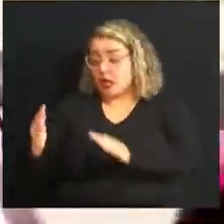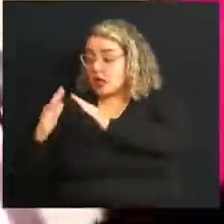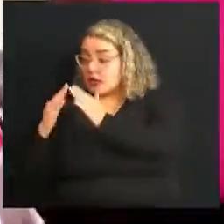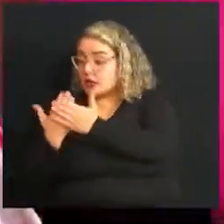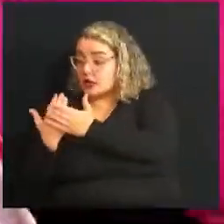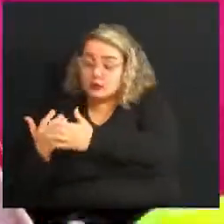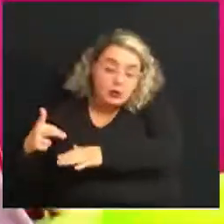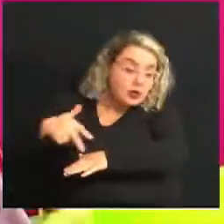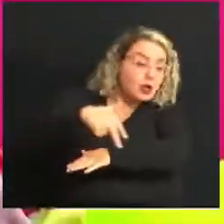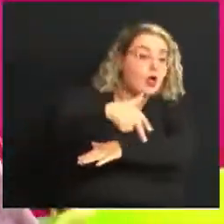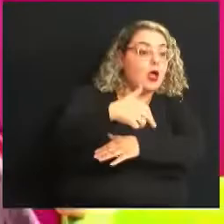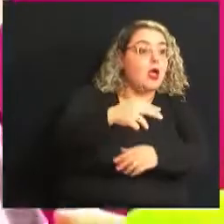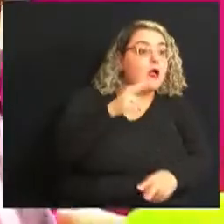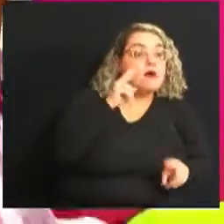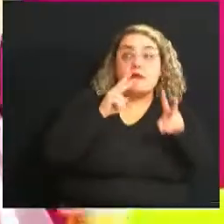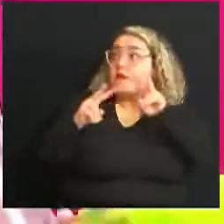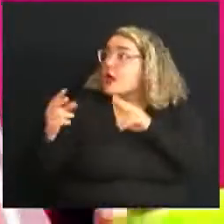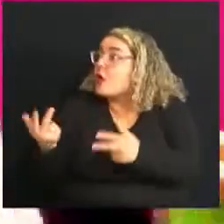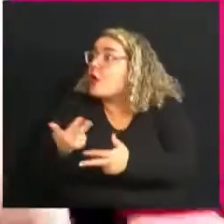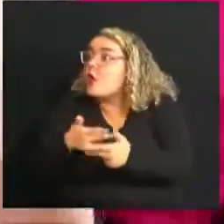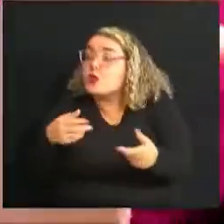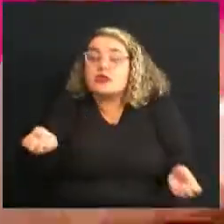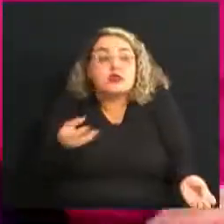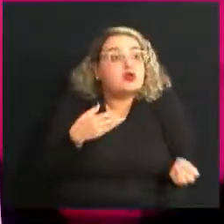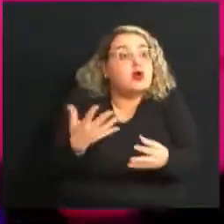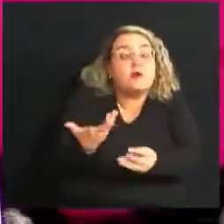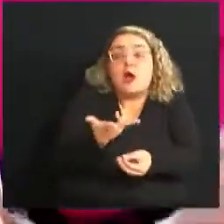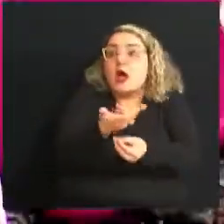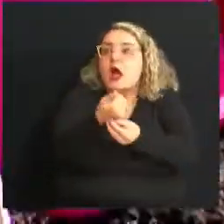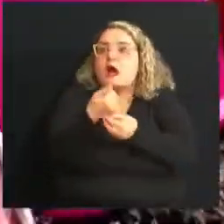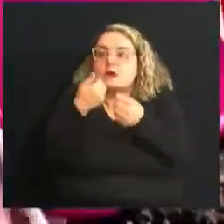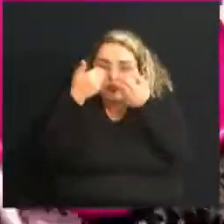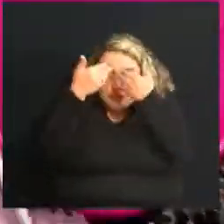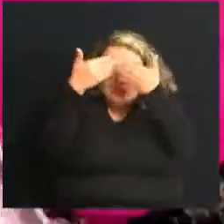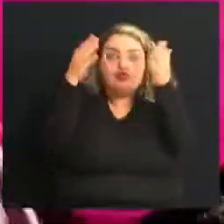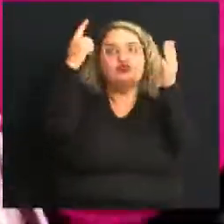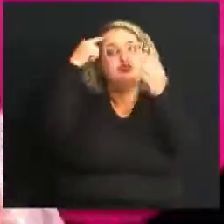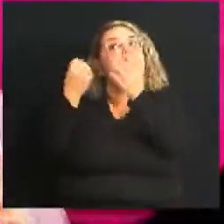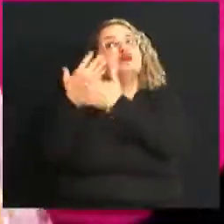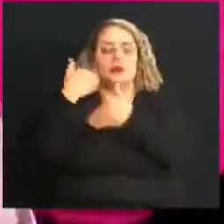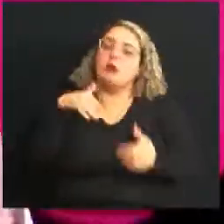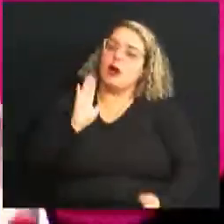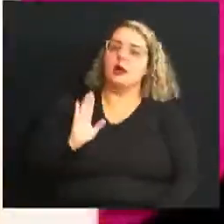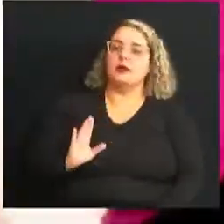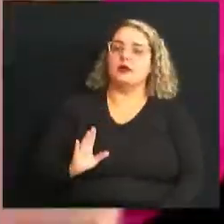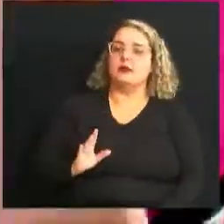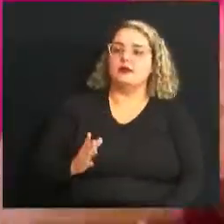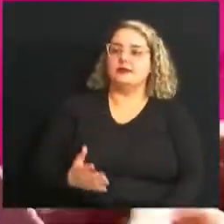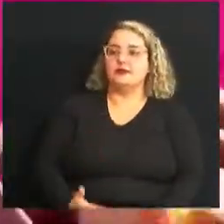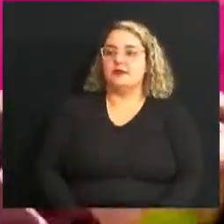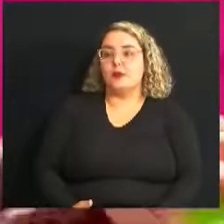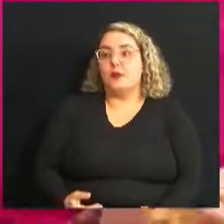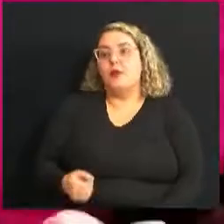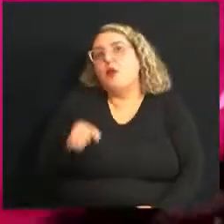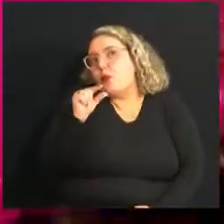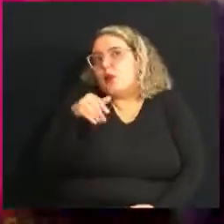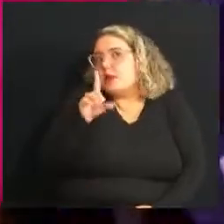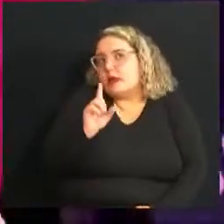mais artes novas, né? Onde já dá para abrir a nossa imaginação um pouco mais. Não, muito mais,